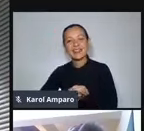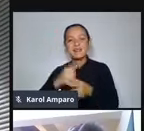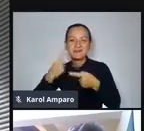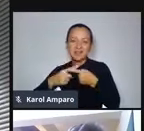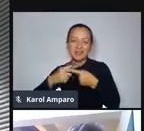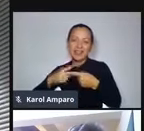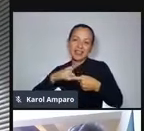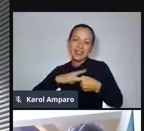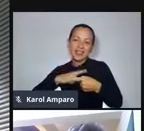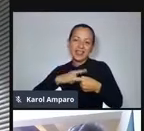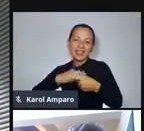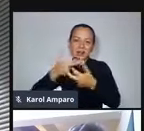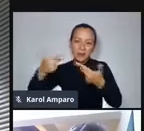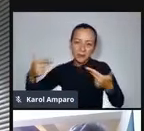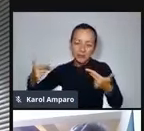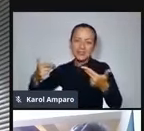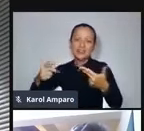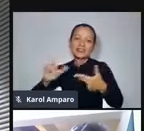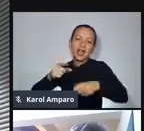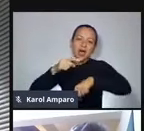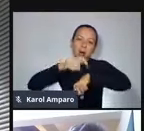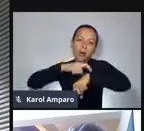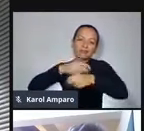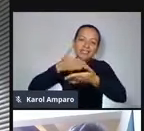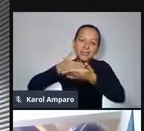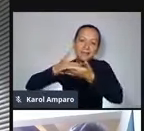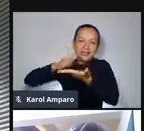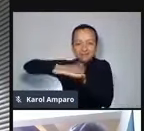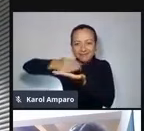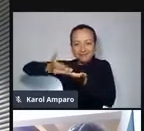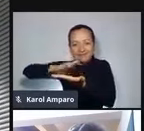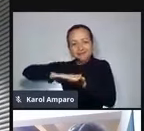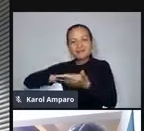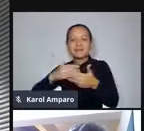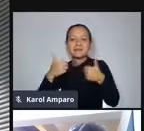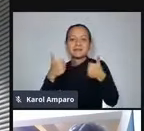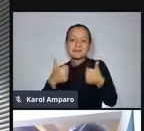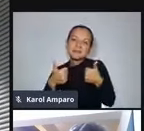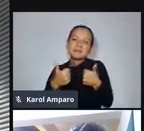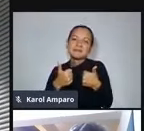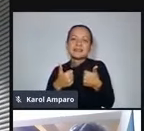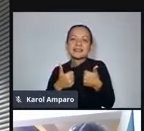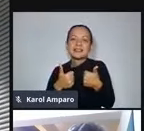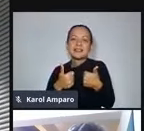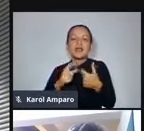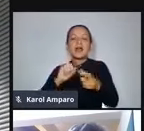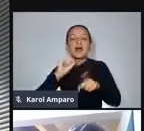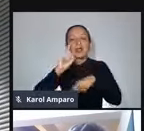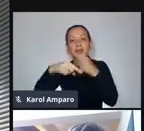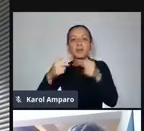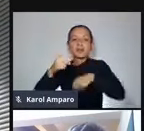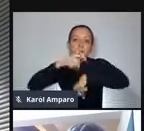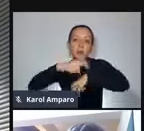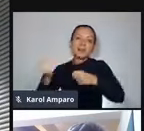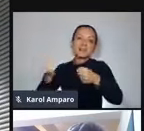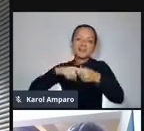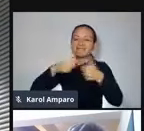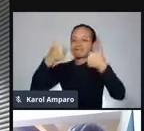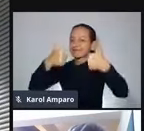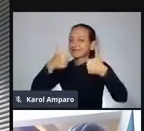outros afazeres e atingiu o tempo aí. Com certeza a gente vai estar de volta em outros momentos, né,